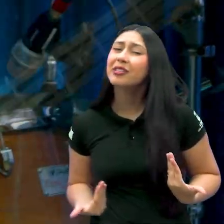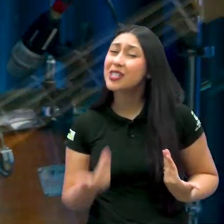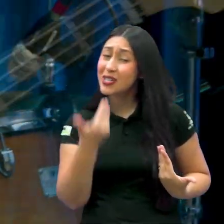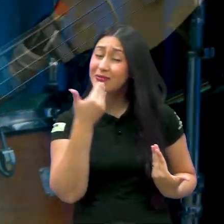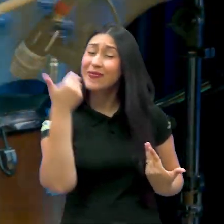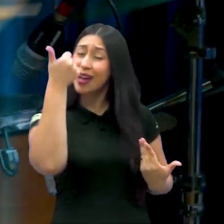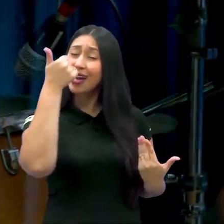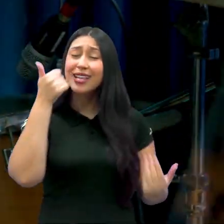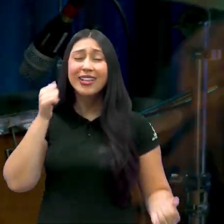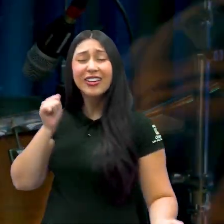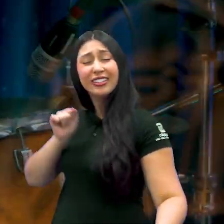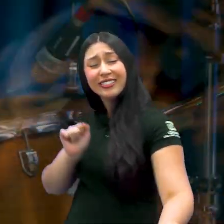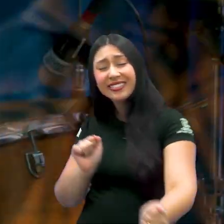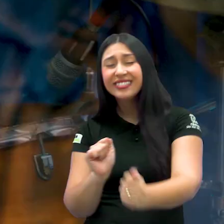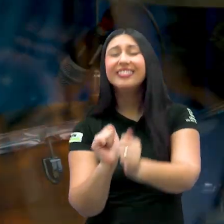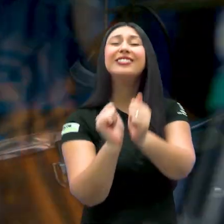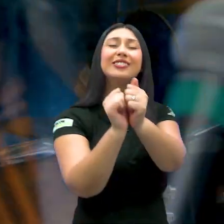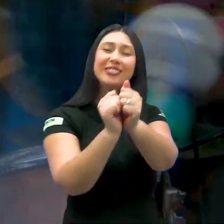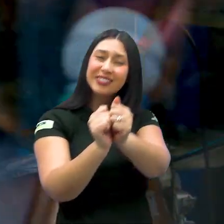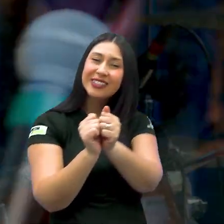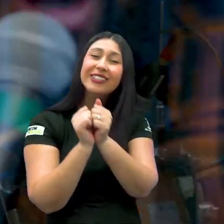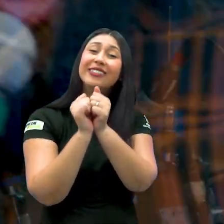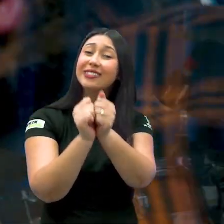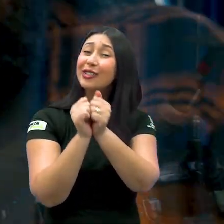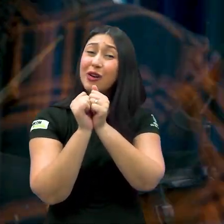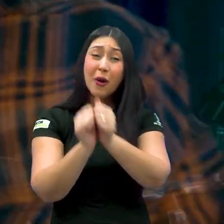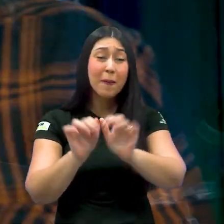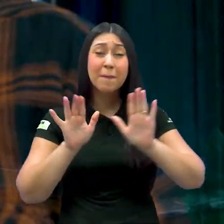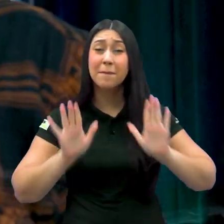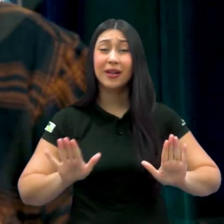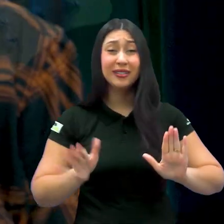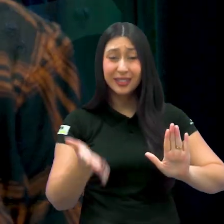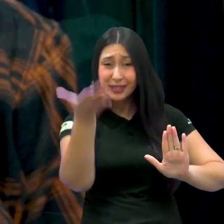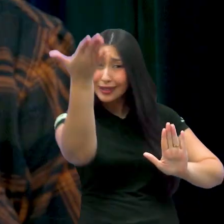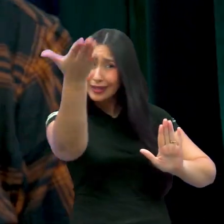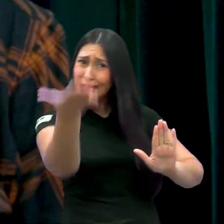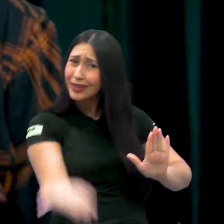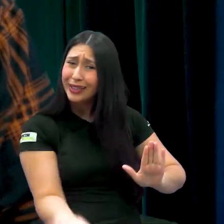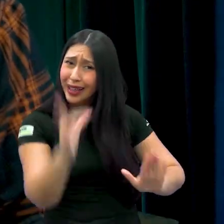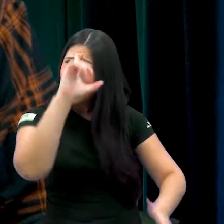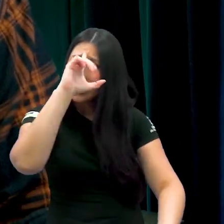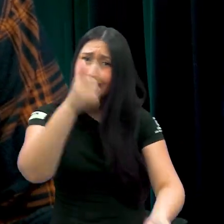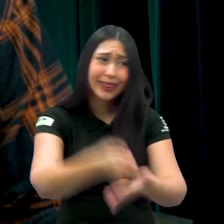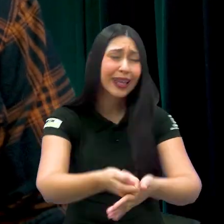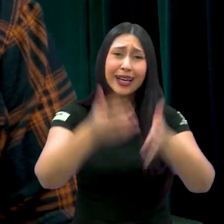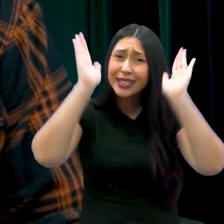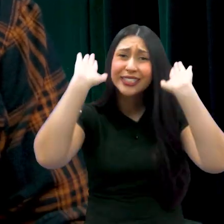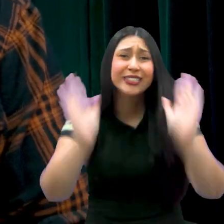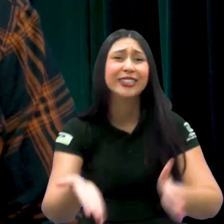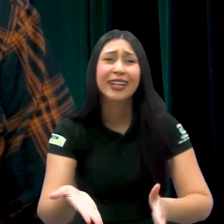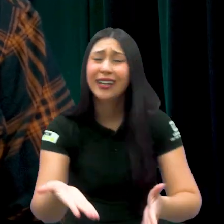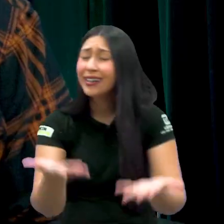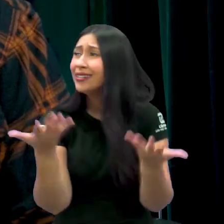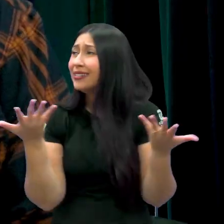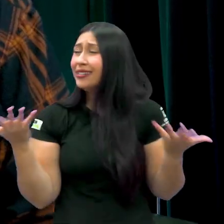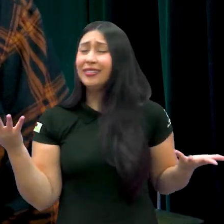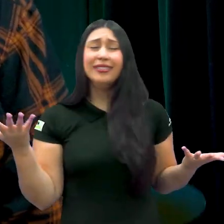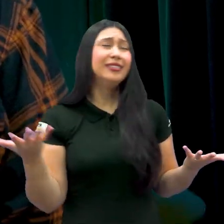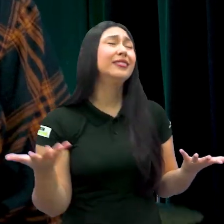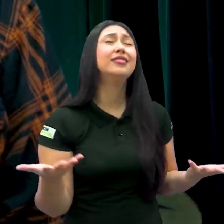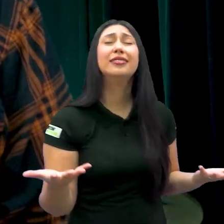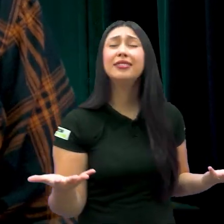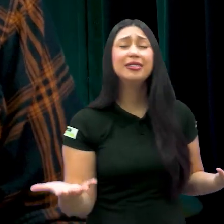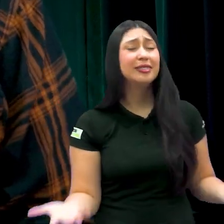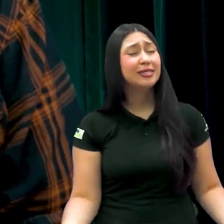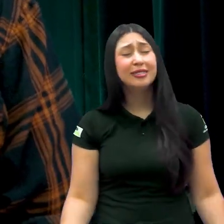Que posso ser sua melhor companhia. Mas olha só